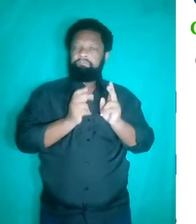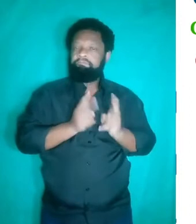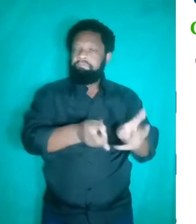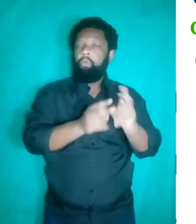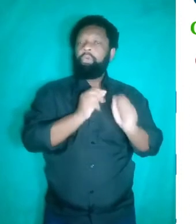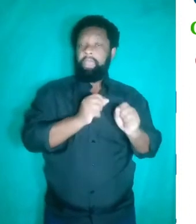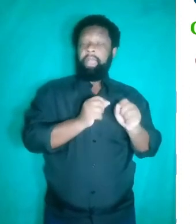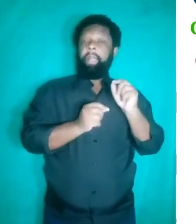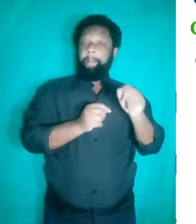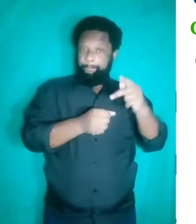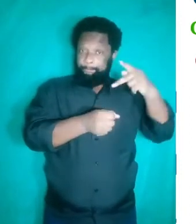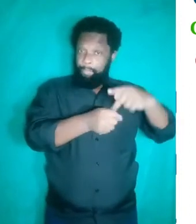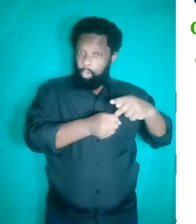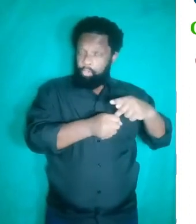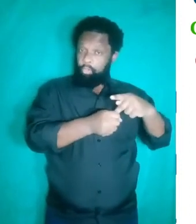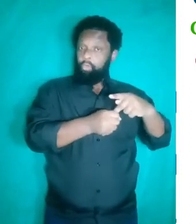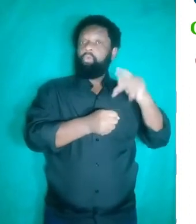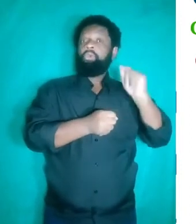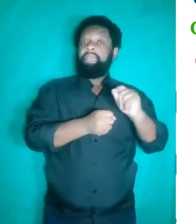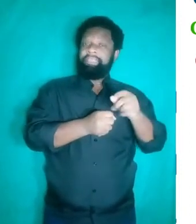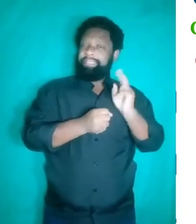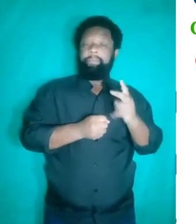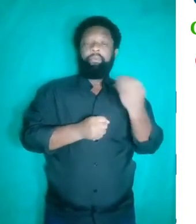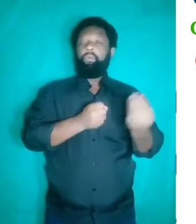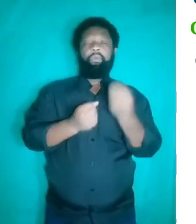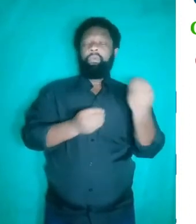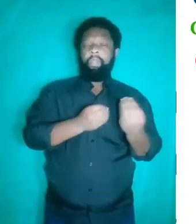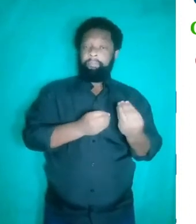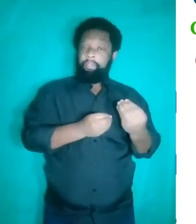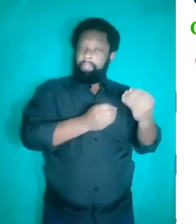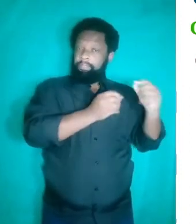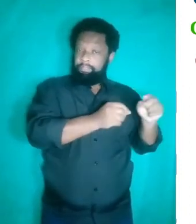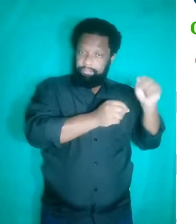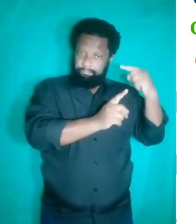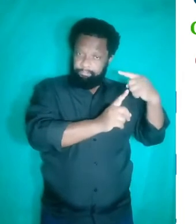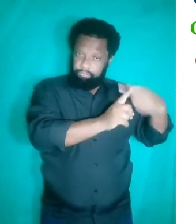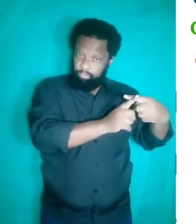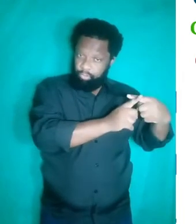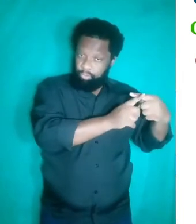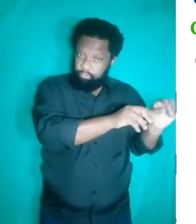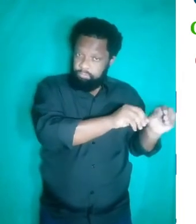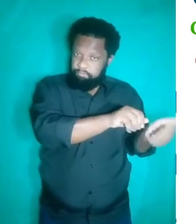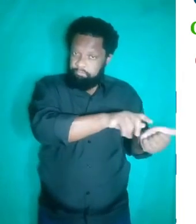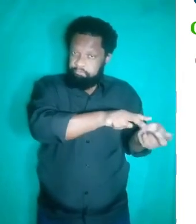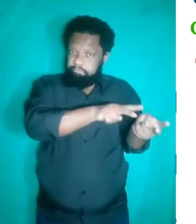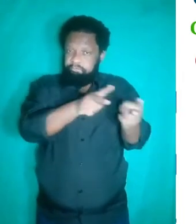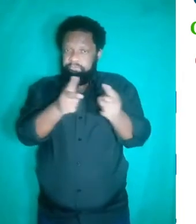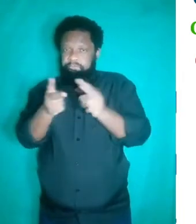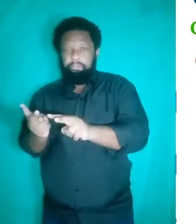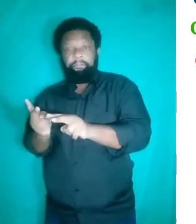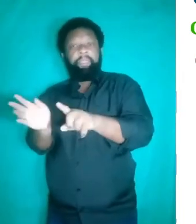lembrou? Convencionou-se que seriam prótons, que sempre vão caminhando do mesmo polo positivo